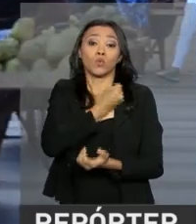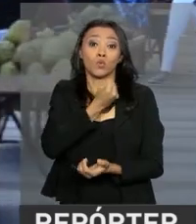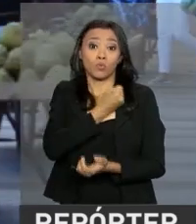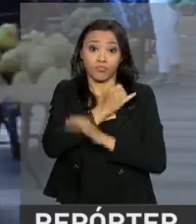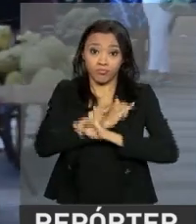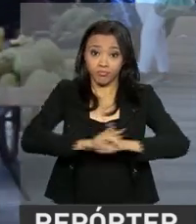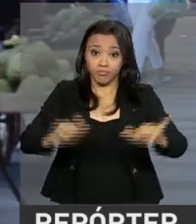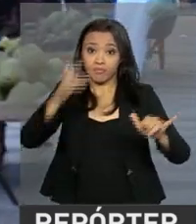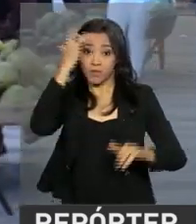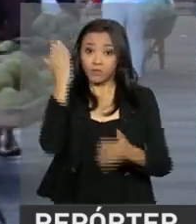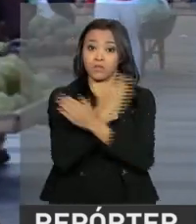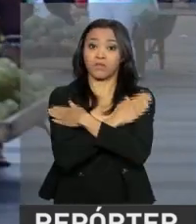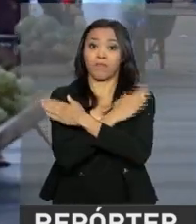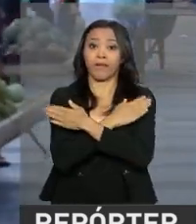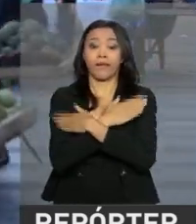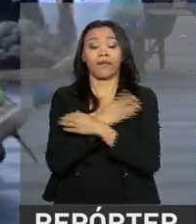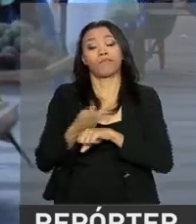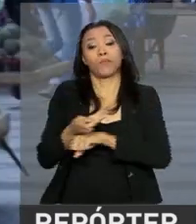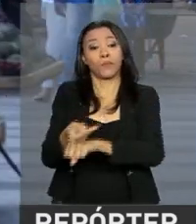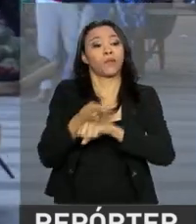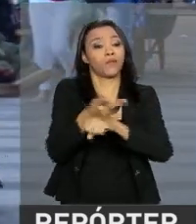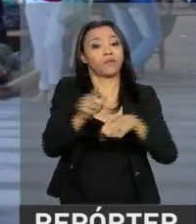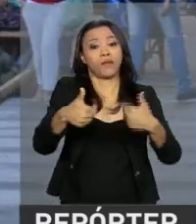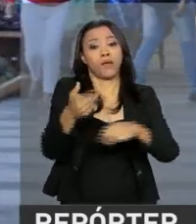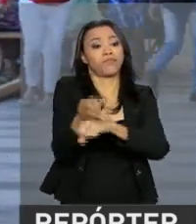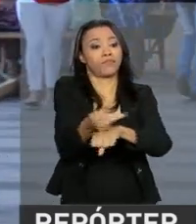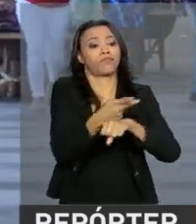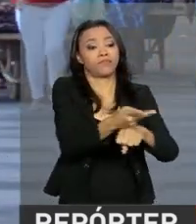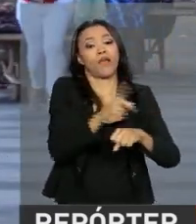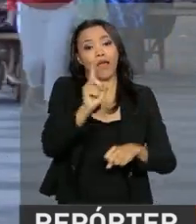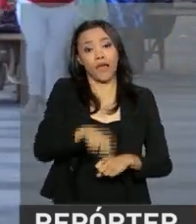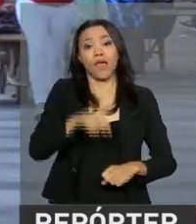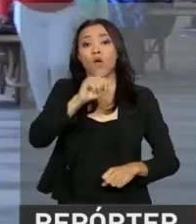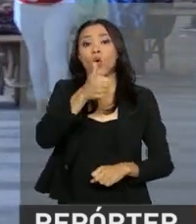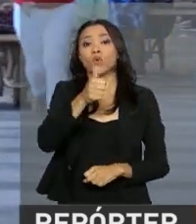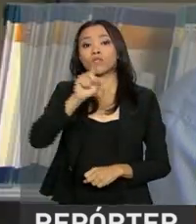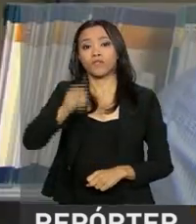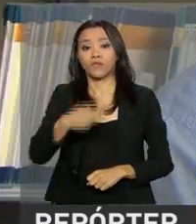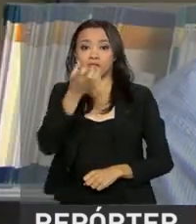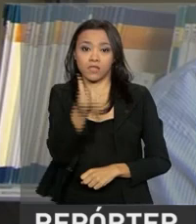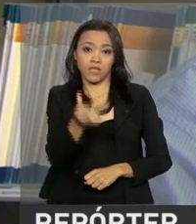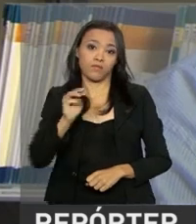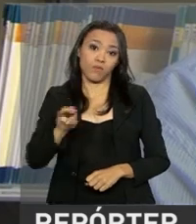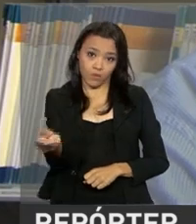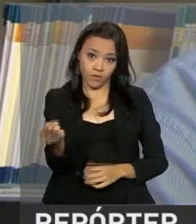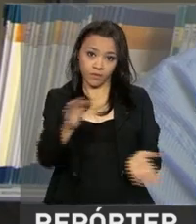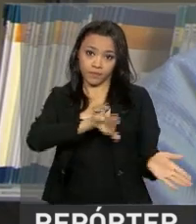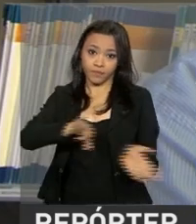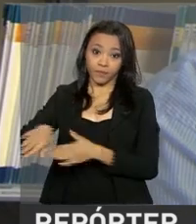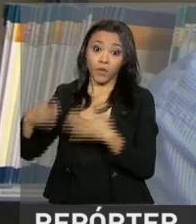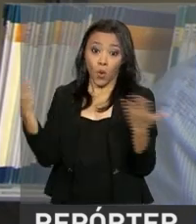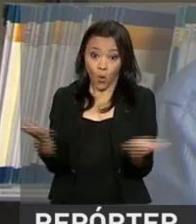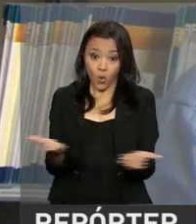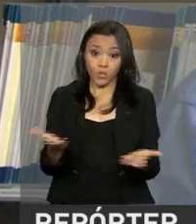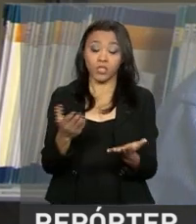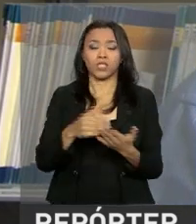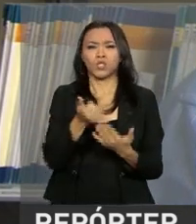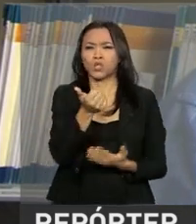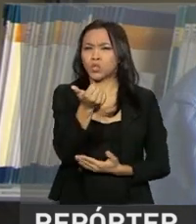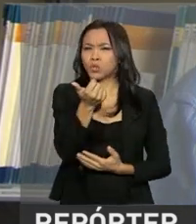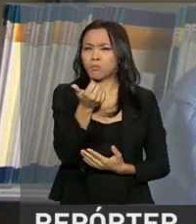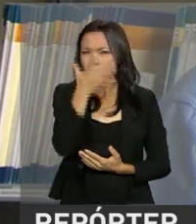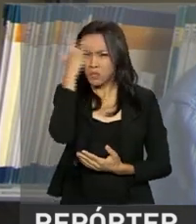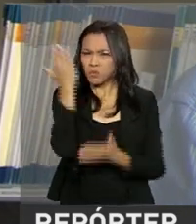pessoas que procuraram emprego mas não conseguiram é de 11,6 milhões ação desocupada hoje tá em torno de 12